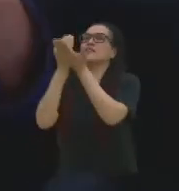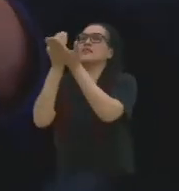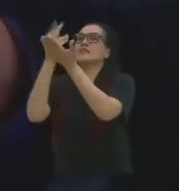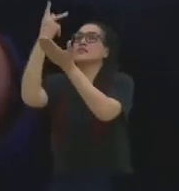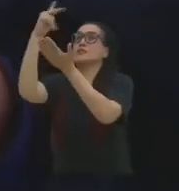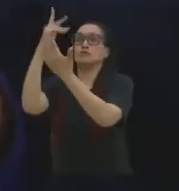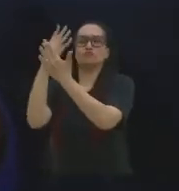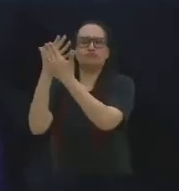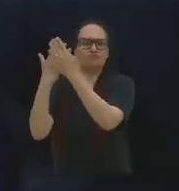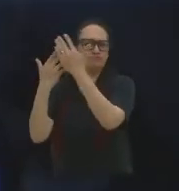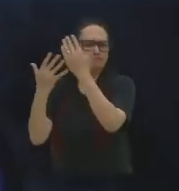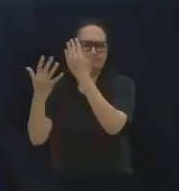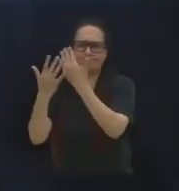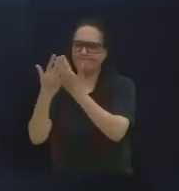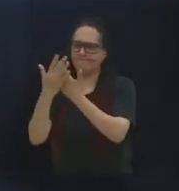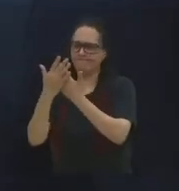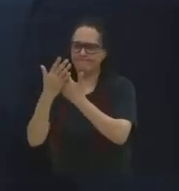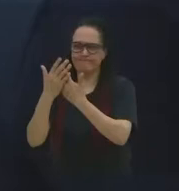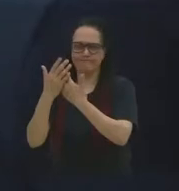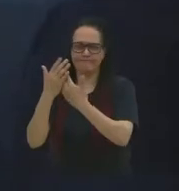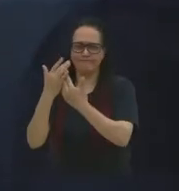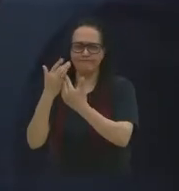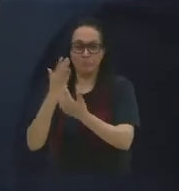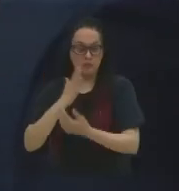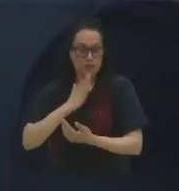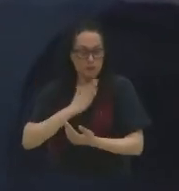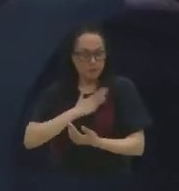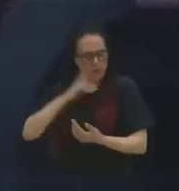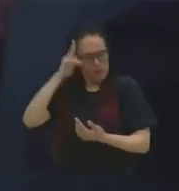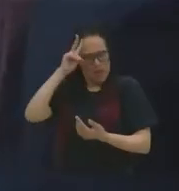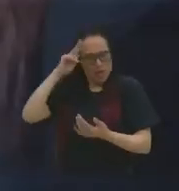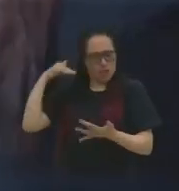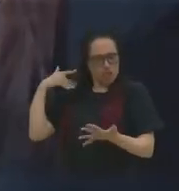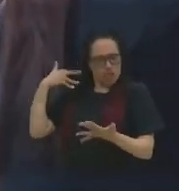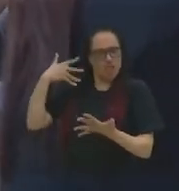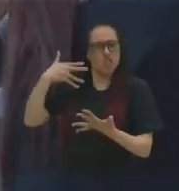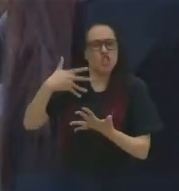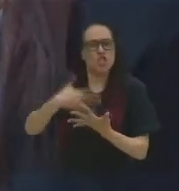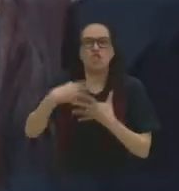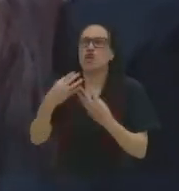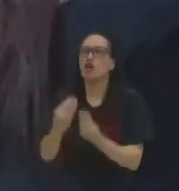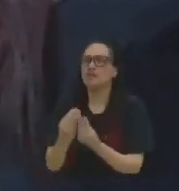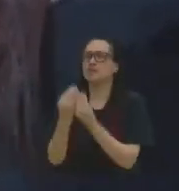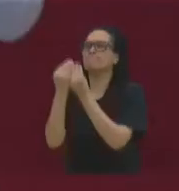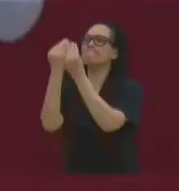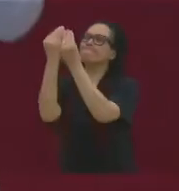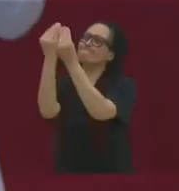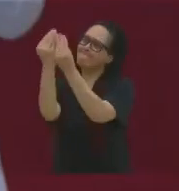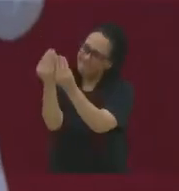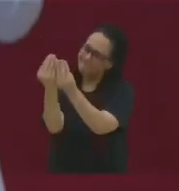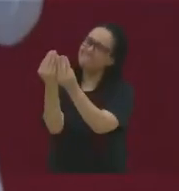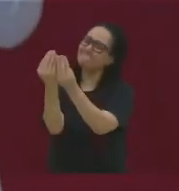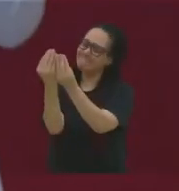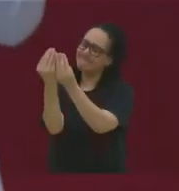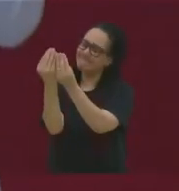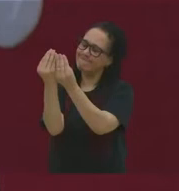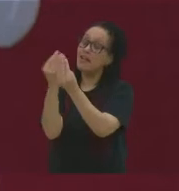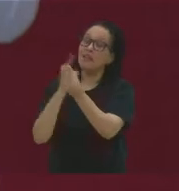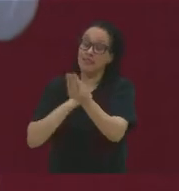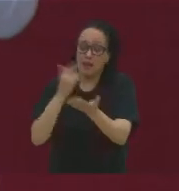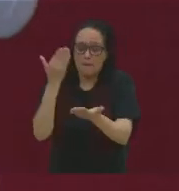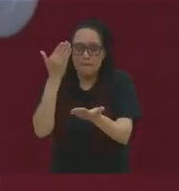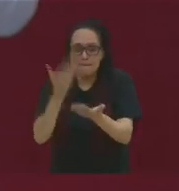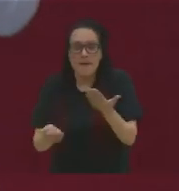minha vida em Tuas mãos. Entrego a minha história. Entrego a minha história. Que é de perdas e ganhos. Que é